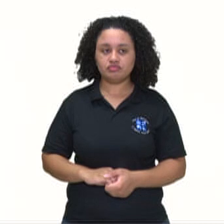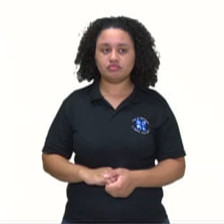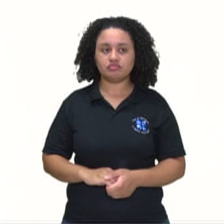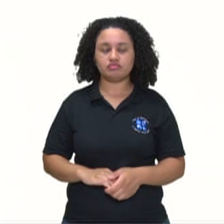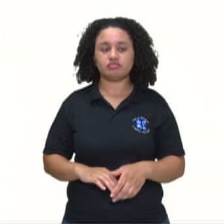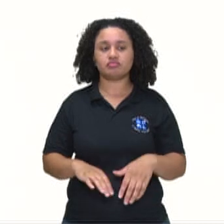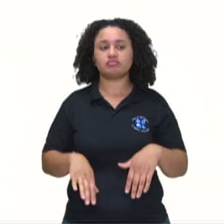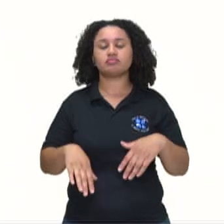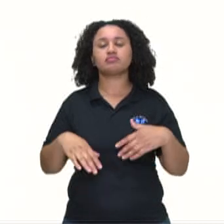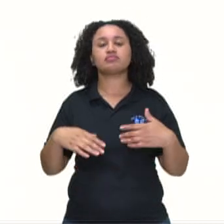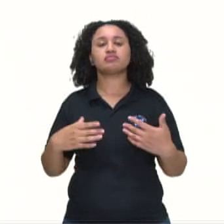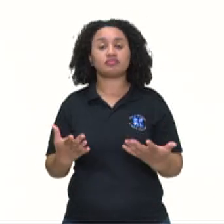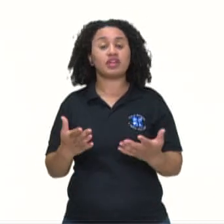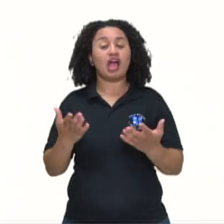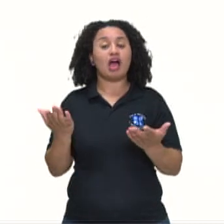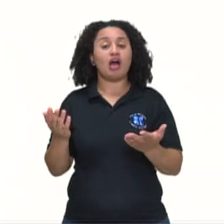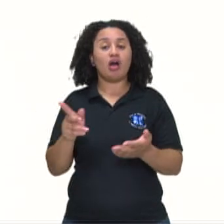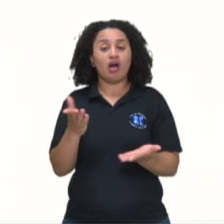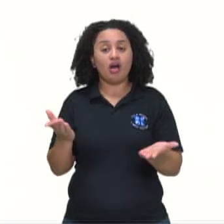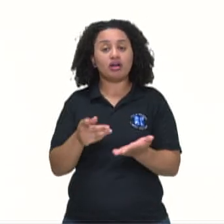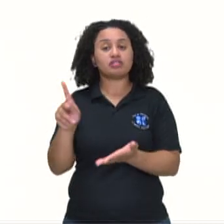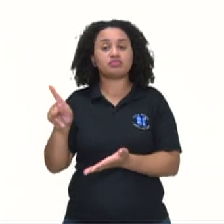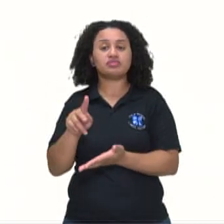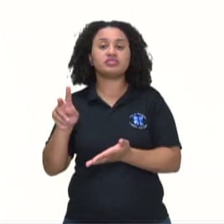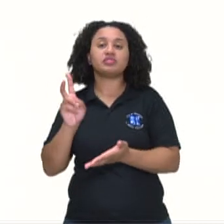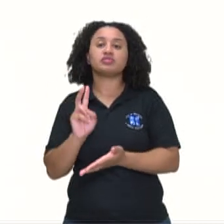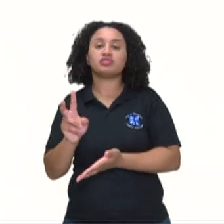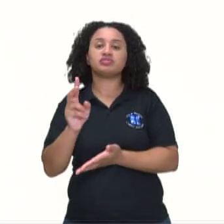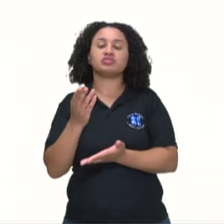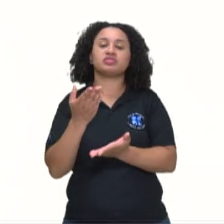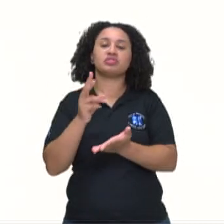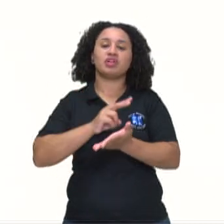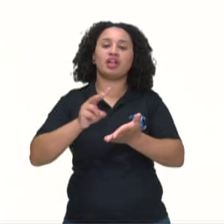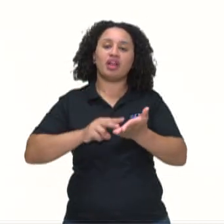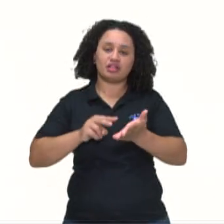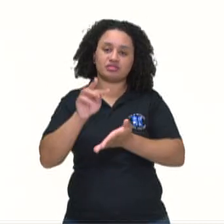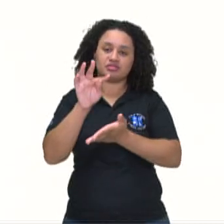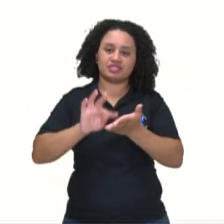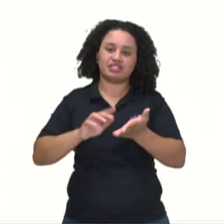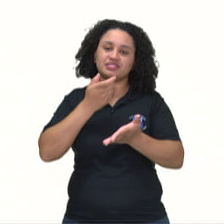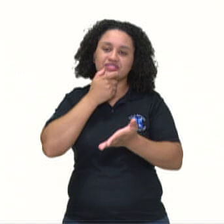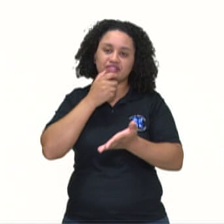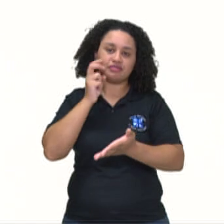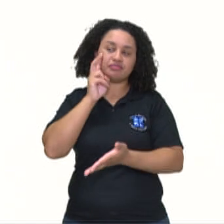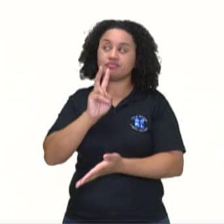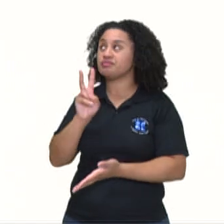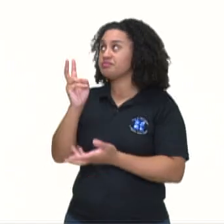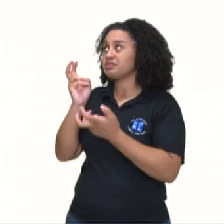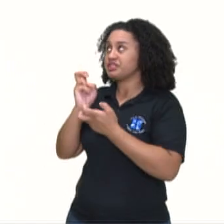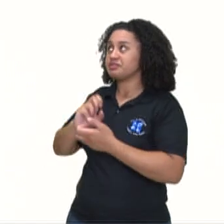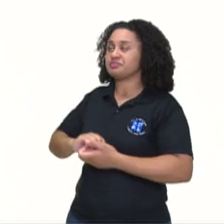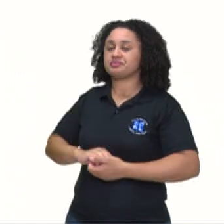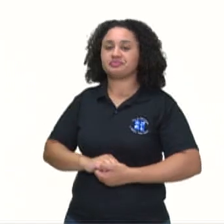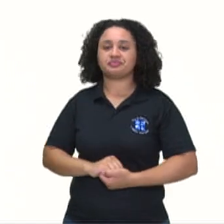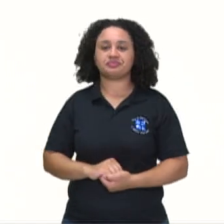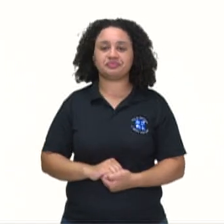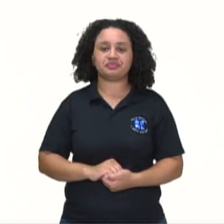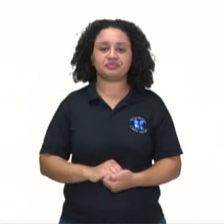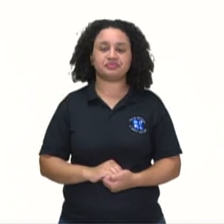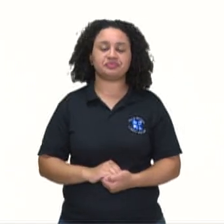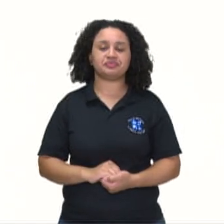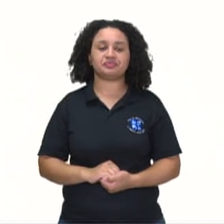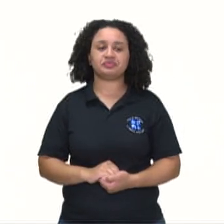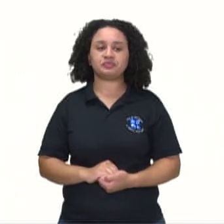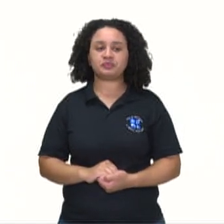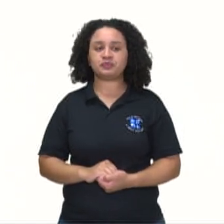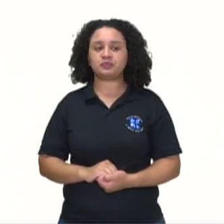I mean, study and not try to. Sometimes people pretend to study, but unconsciously, they